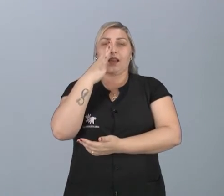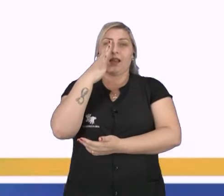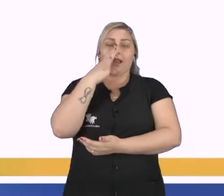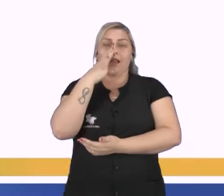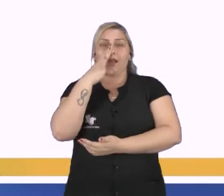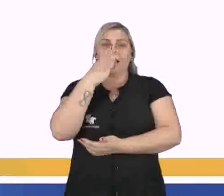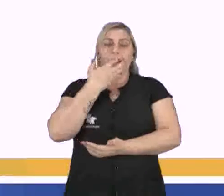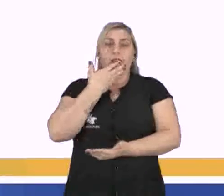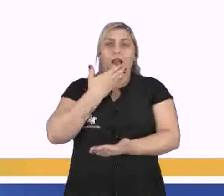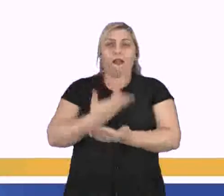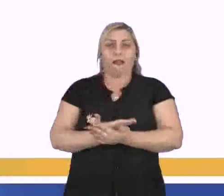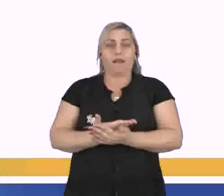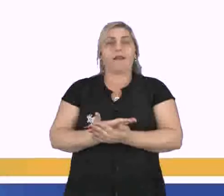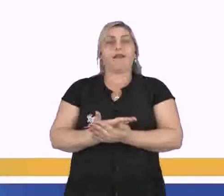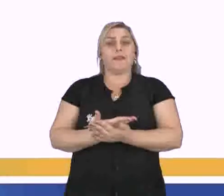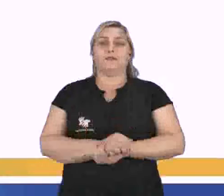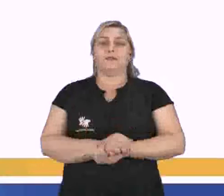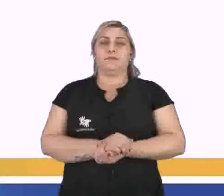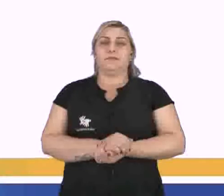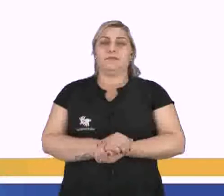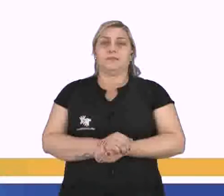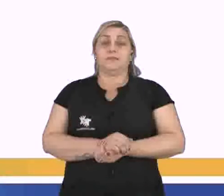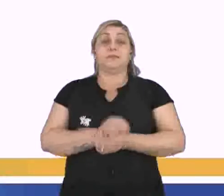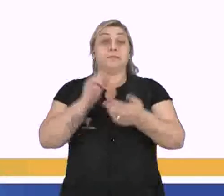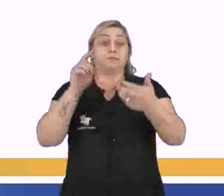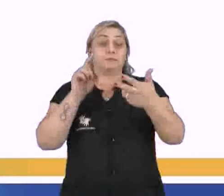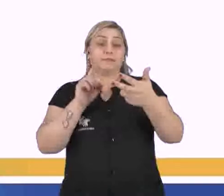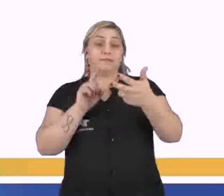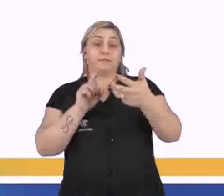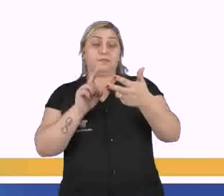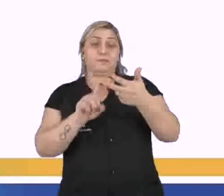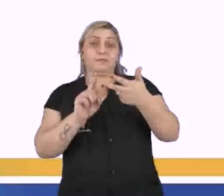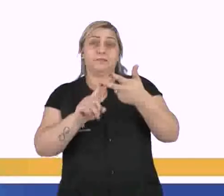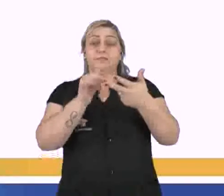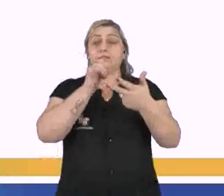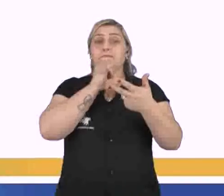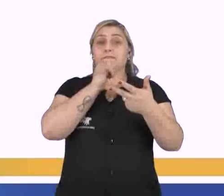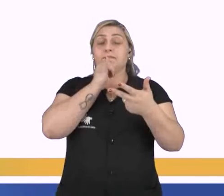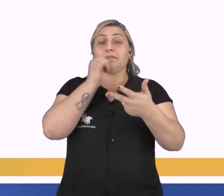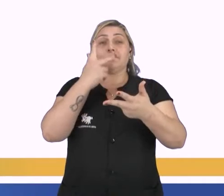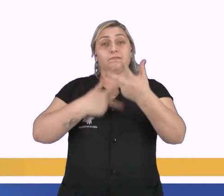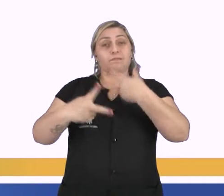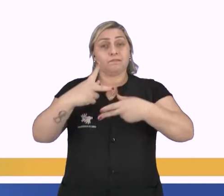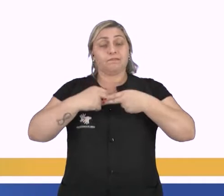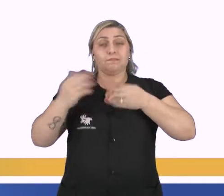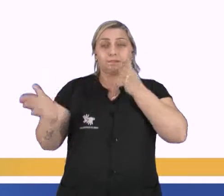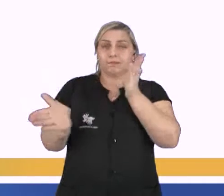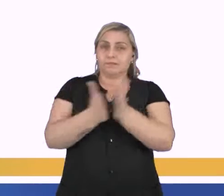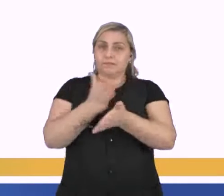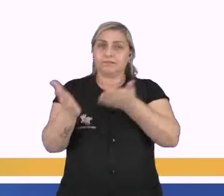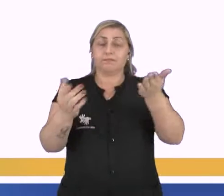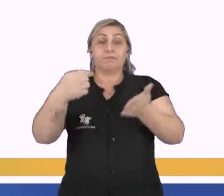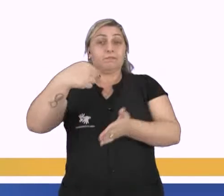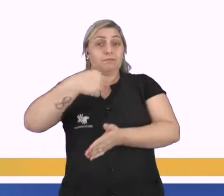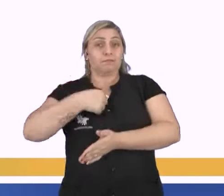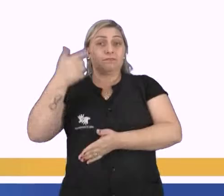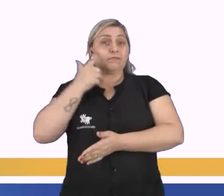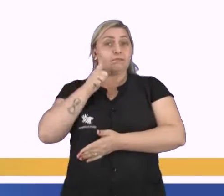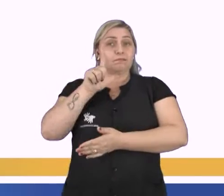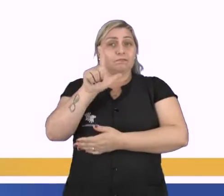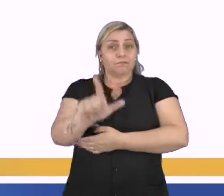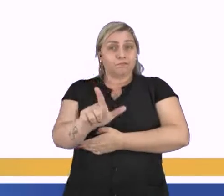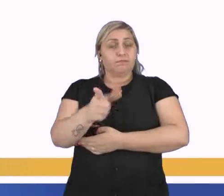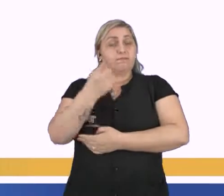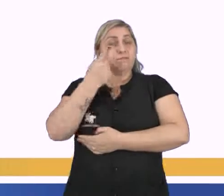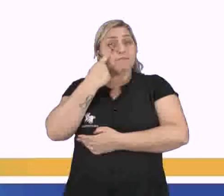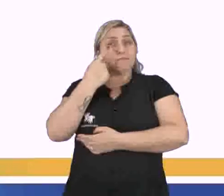do emissor em relação ao fato ocorrido. Então, nesse terceiro exemplo aqui diz o seguinte, um presente maravilhoso eu ganhei. Então,